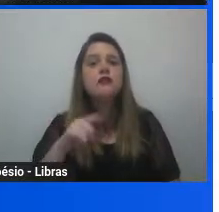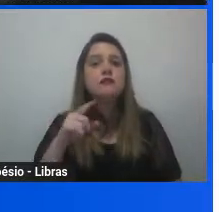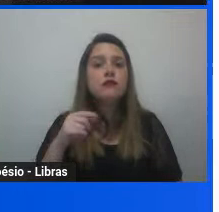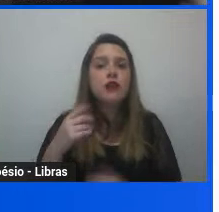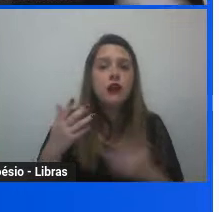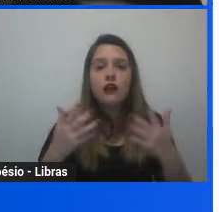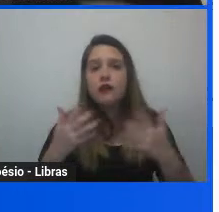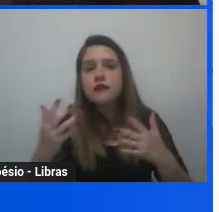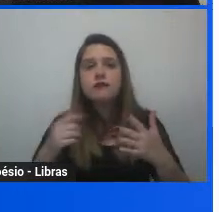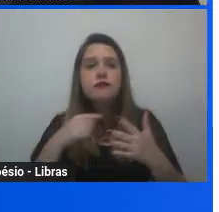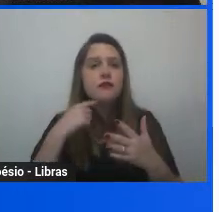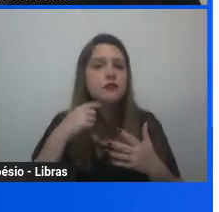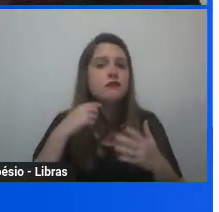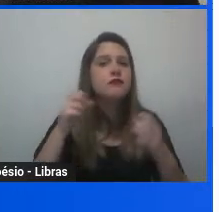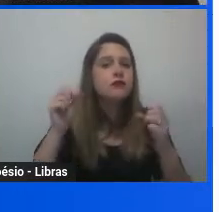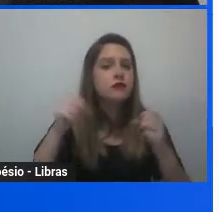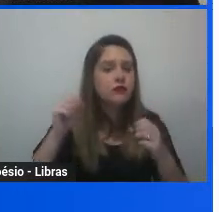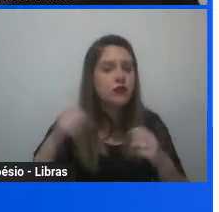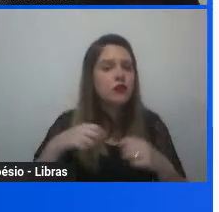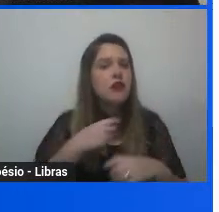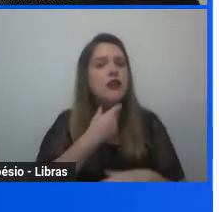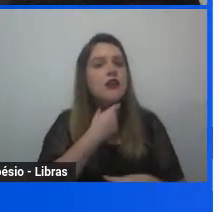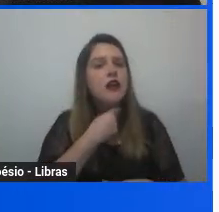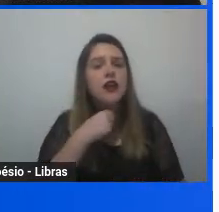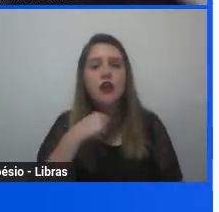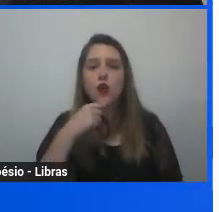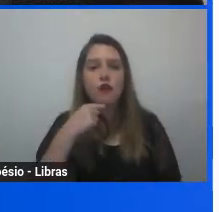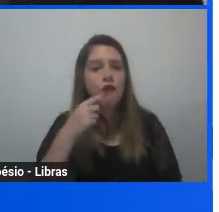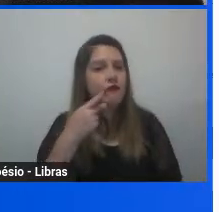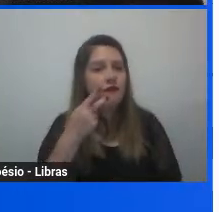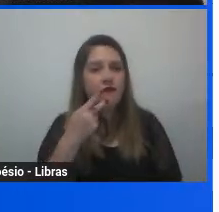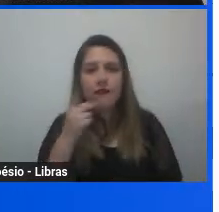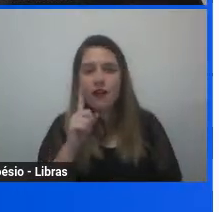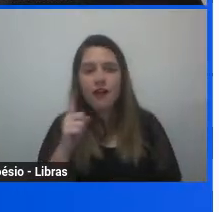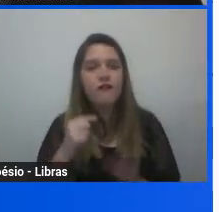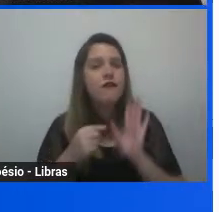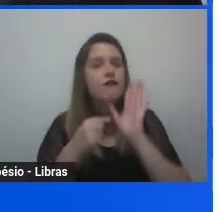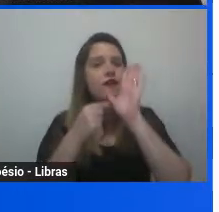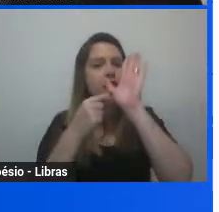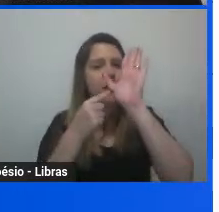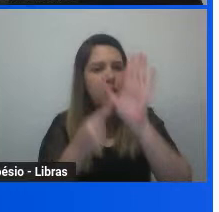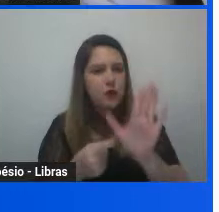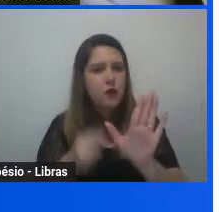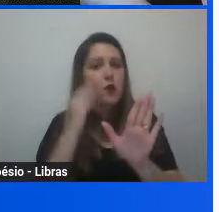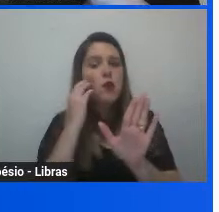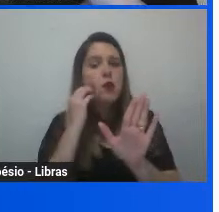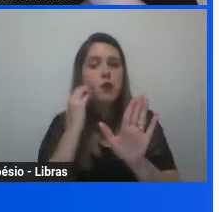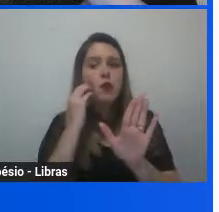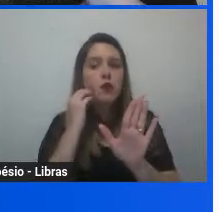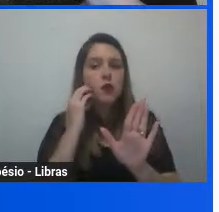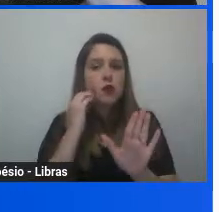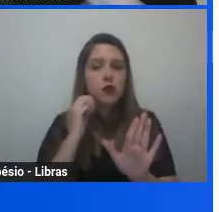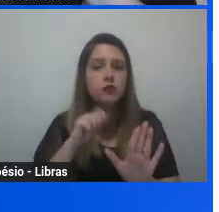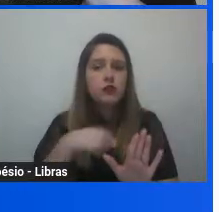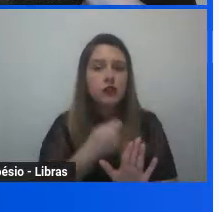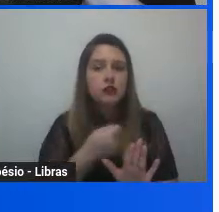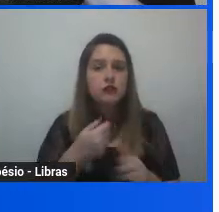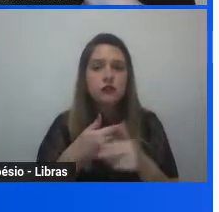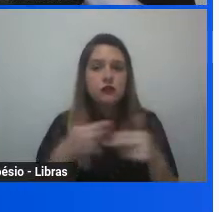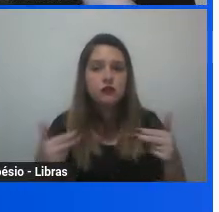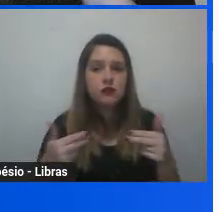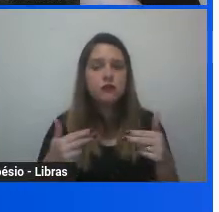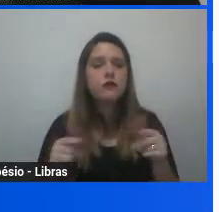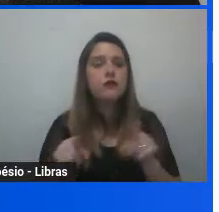se ela está engasgada, ela não fala. E vai apresentar o quê? O sinal universal do